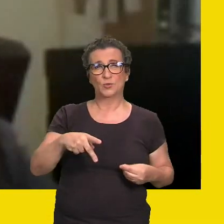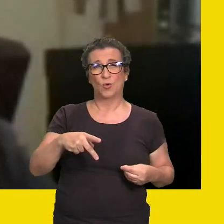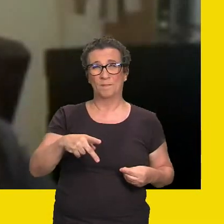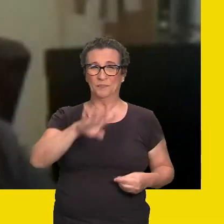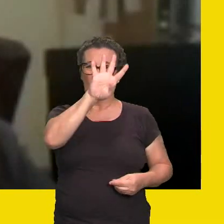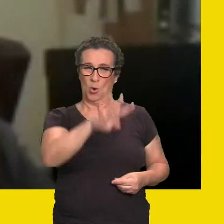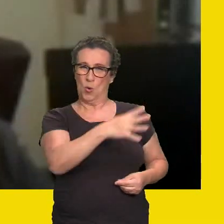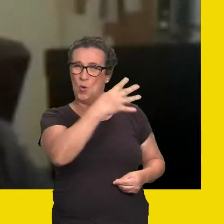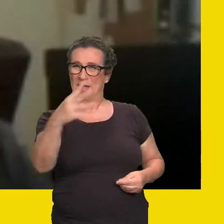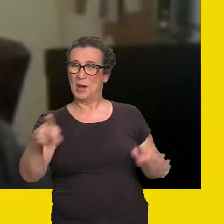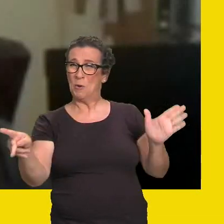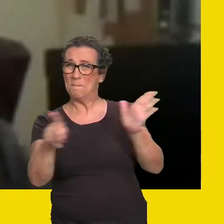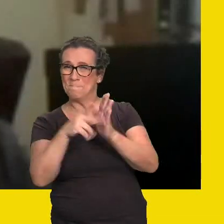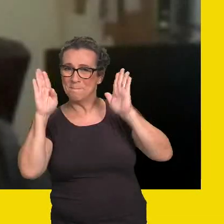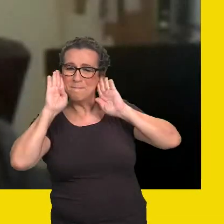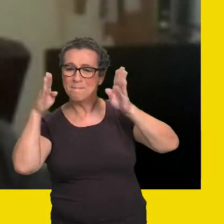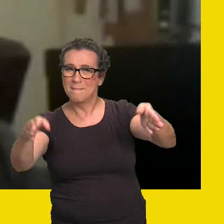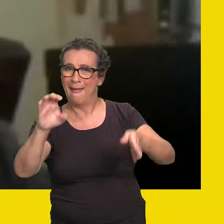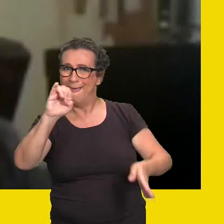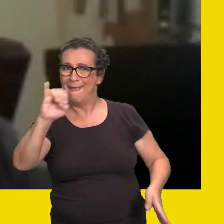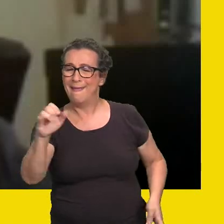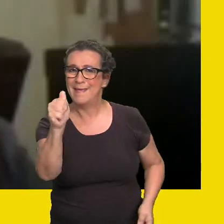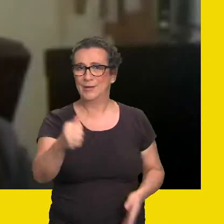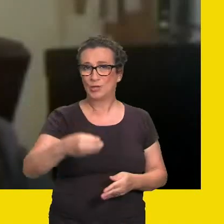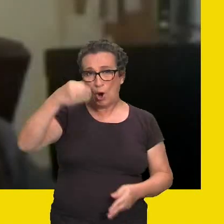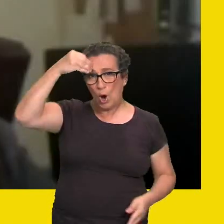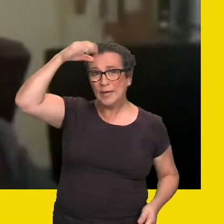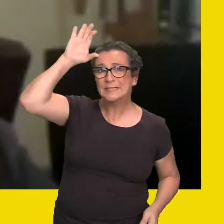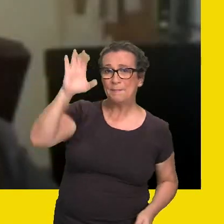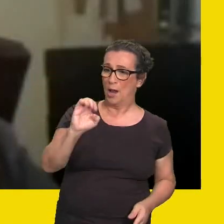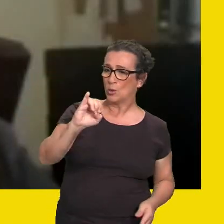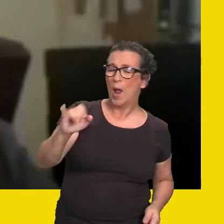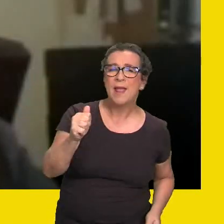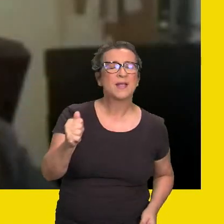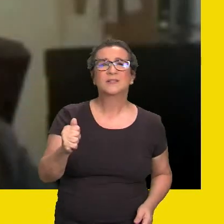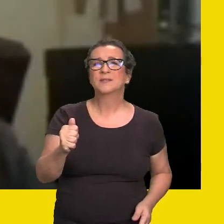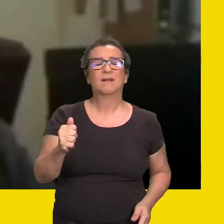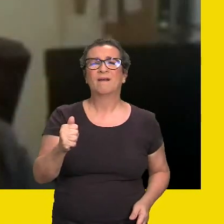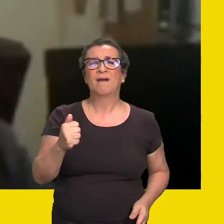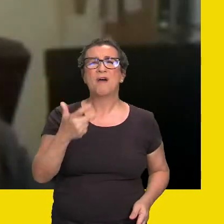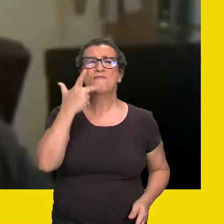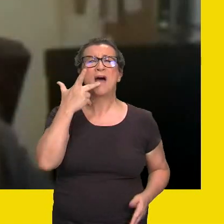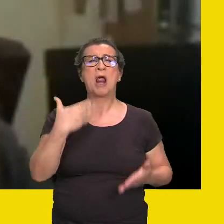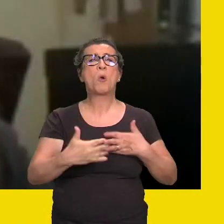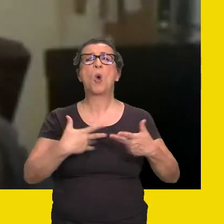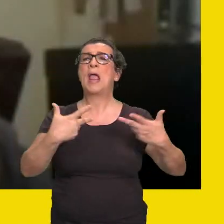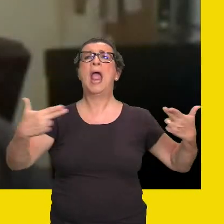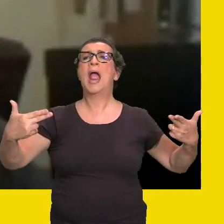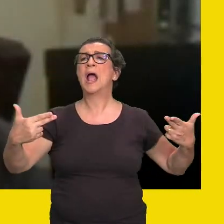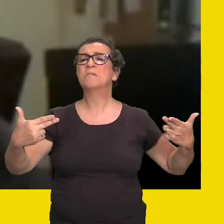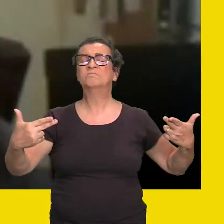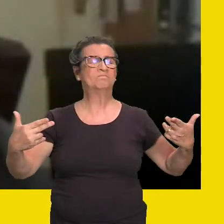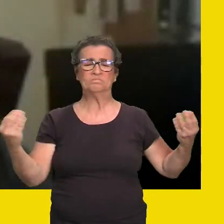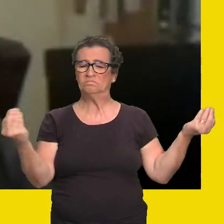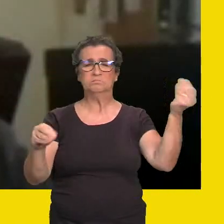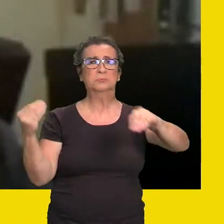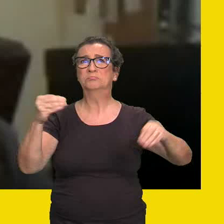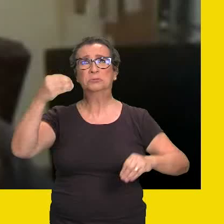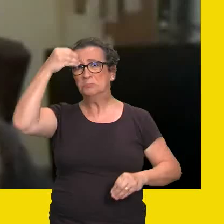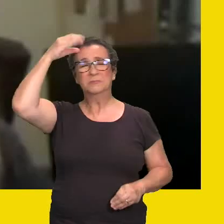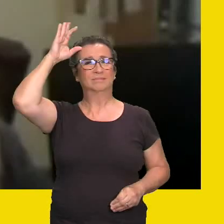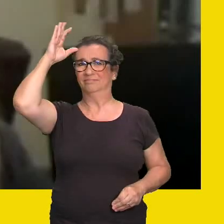para a EJA, de conhecimento para a EJA, a gente não fala de qualquer conhecimento, a gente não fala de